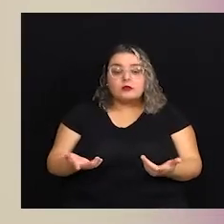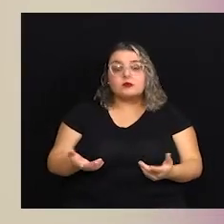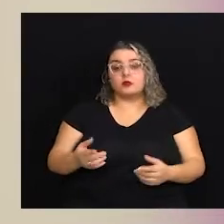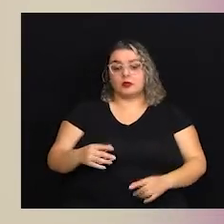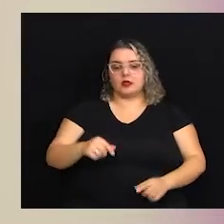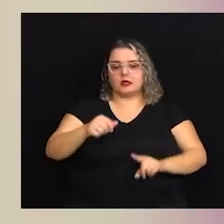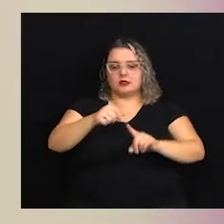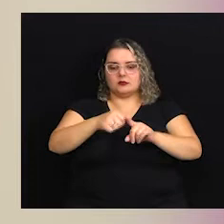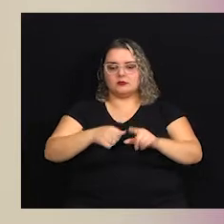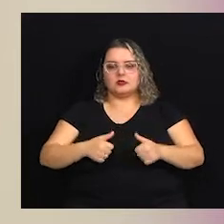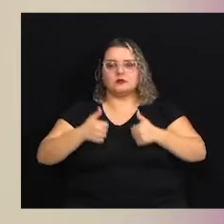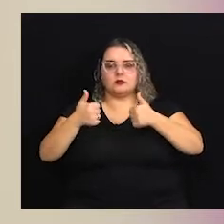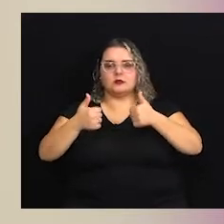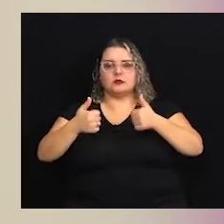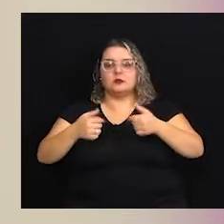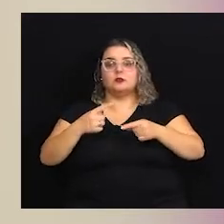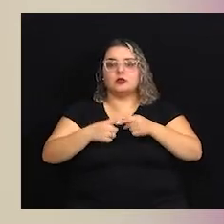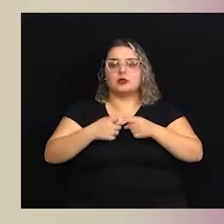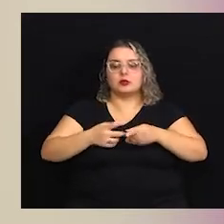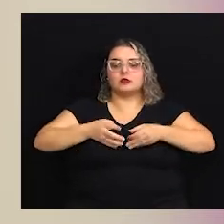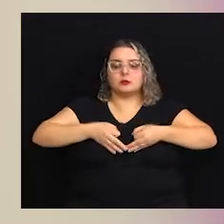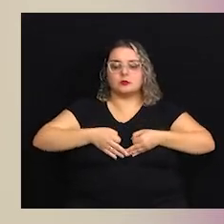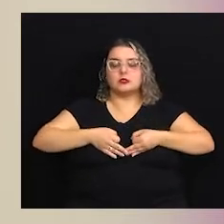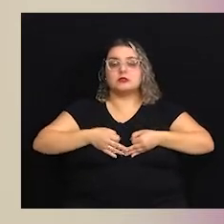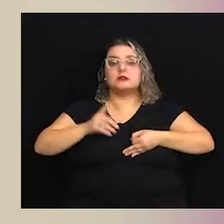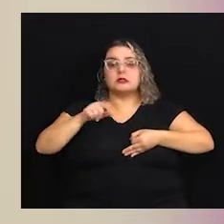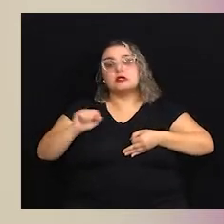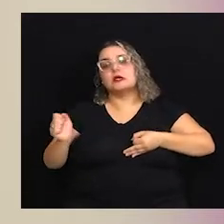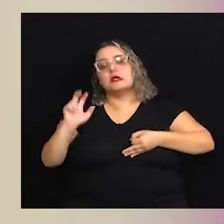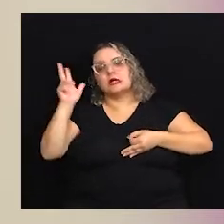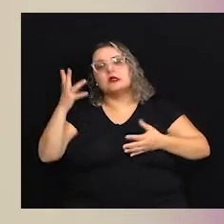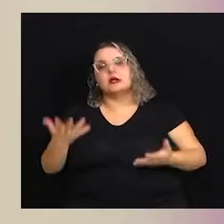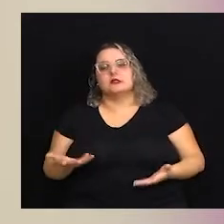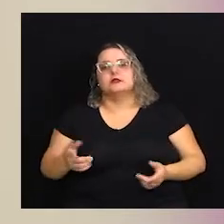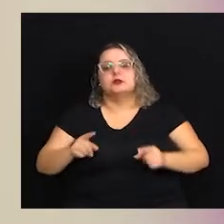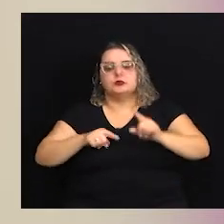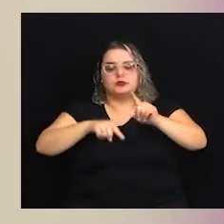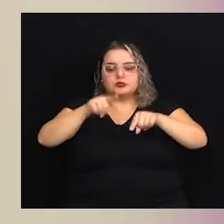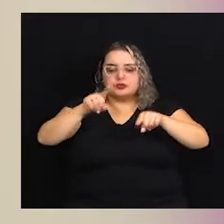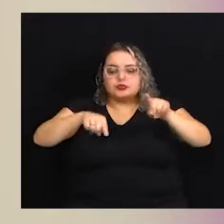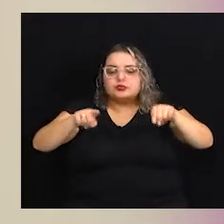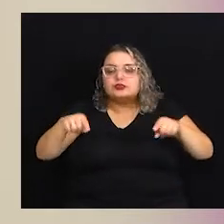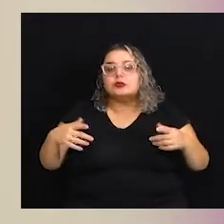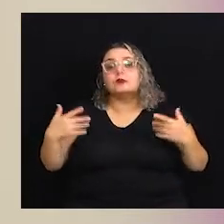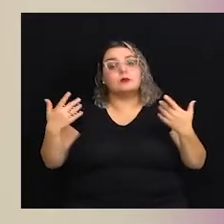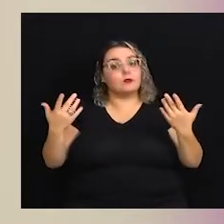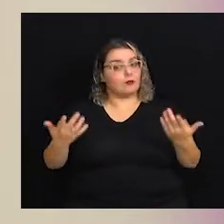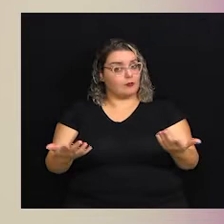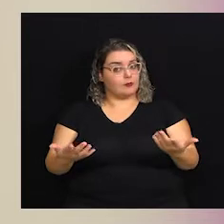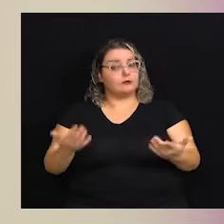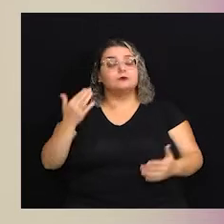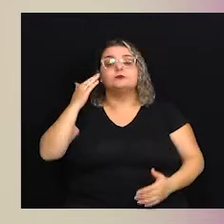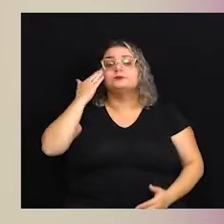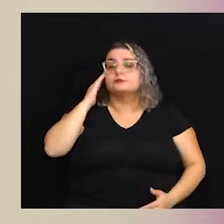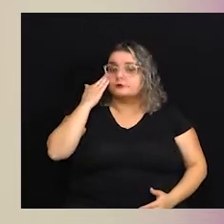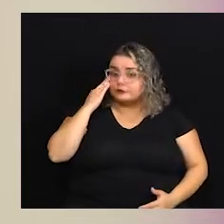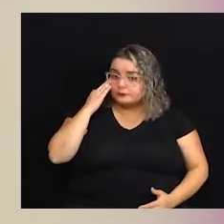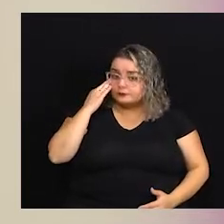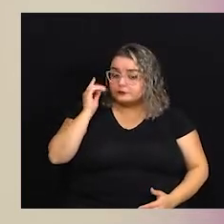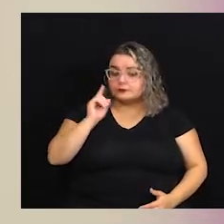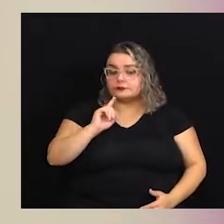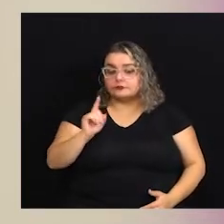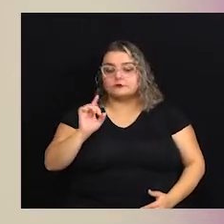você melhorou. Por quê? Porque o seu ovário ainda está responsivo. Então, são aquelas oscilações. Então, tem que entender que